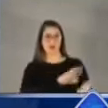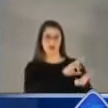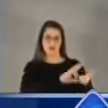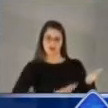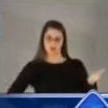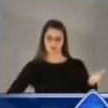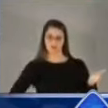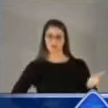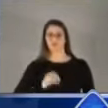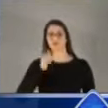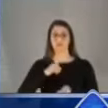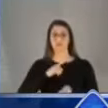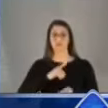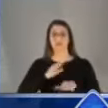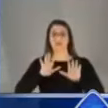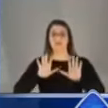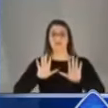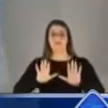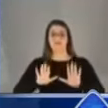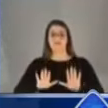trecho.